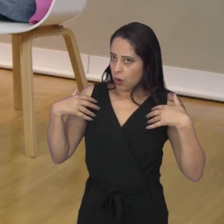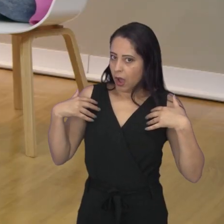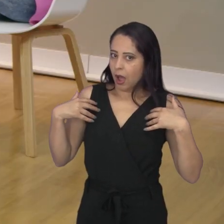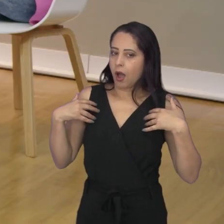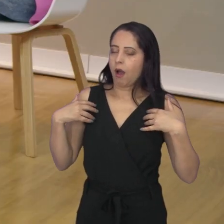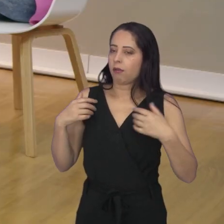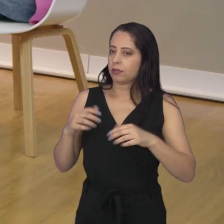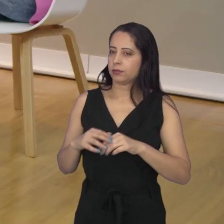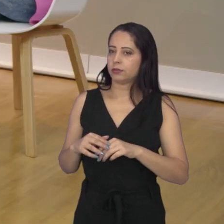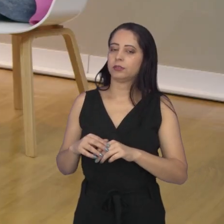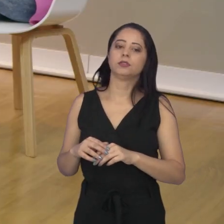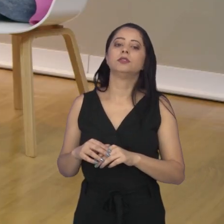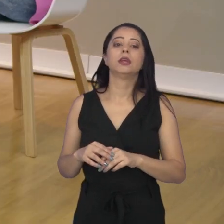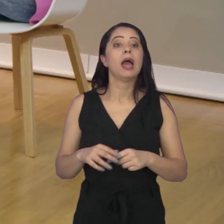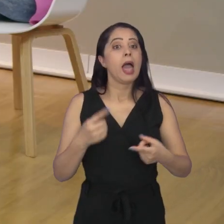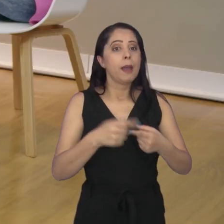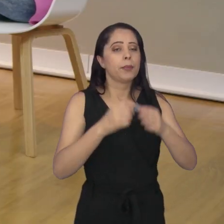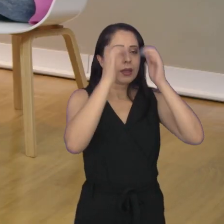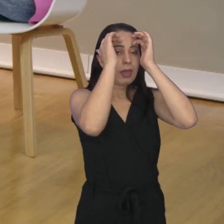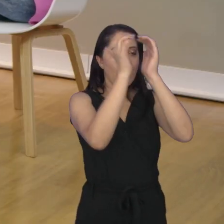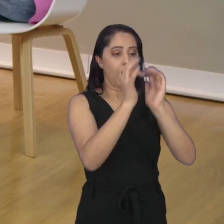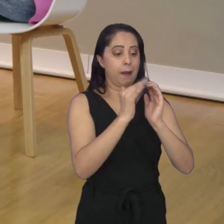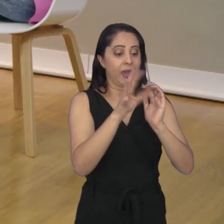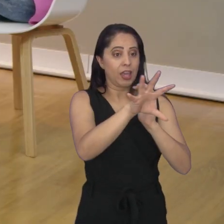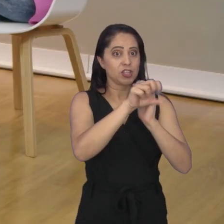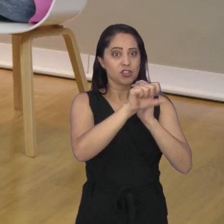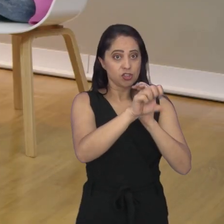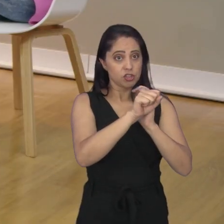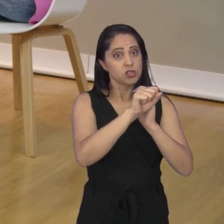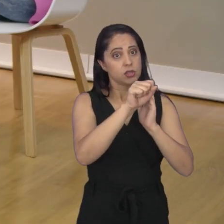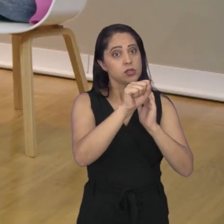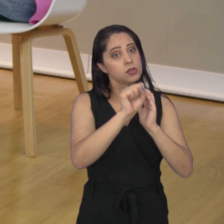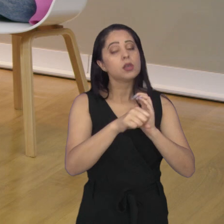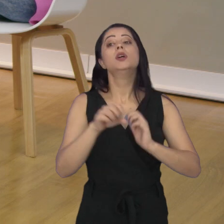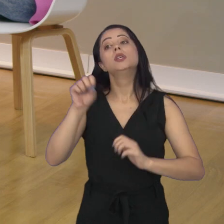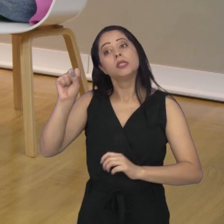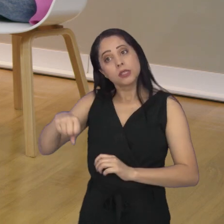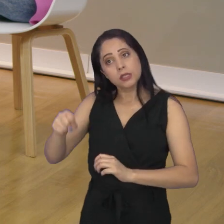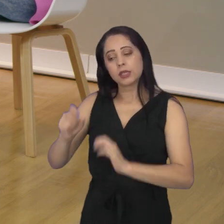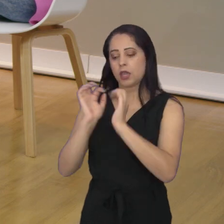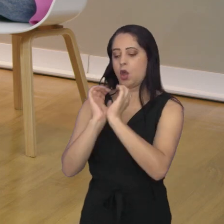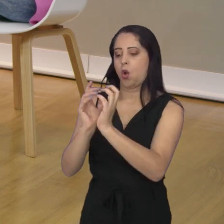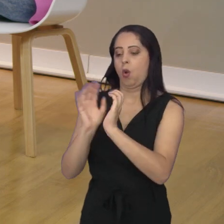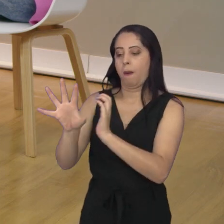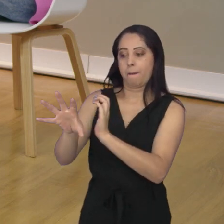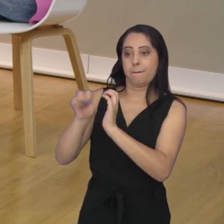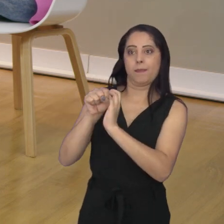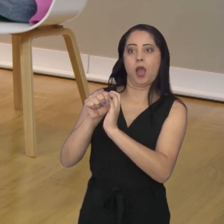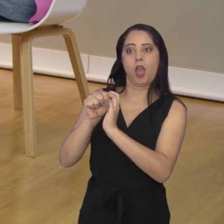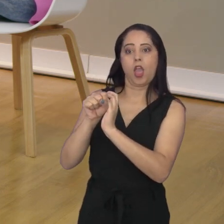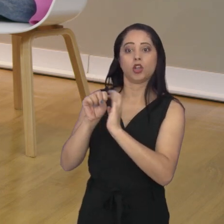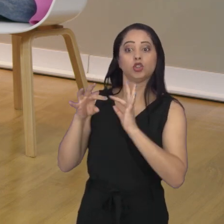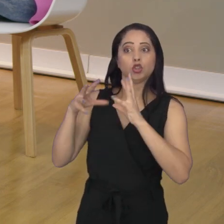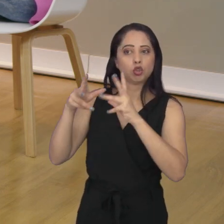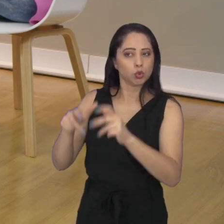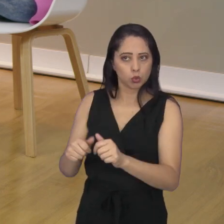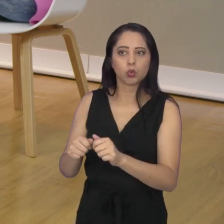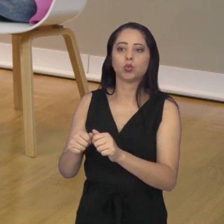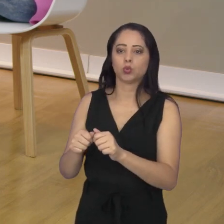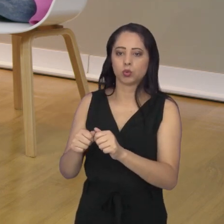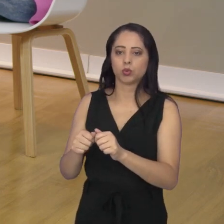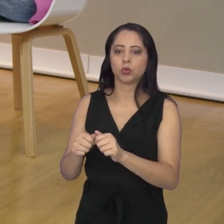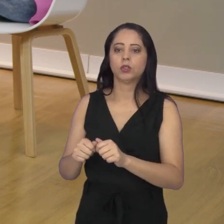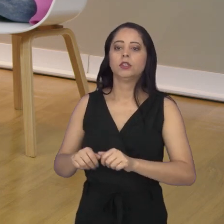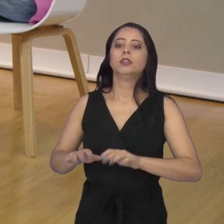é o nosso subconsciente que capta essa mensagem Tudo. o tempo todo. Tudo é o no tempo subconsciente. todo. A gente não trabalha a nível de consciência Sim, no sim.